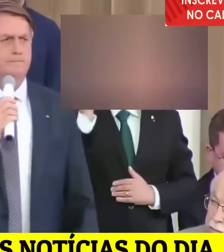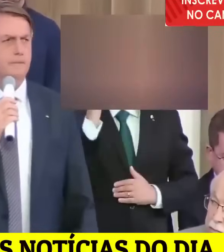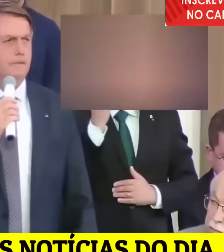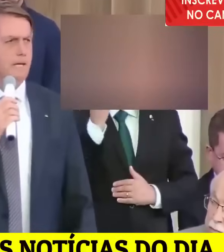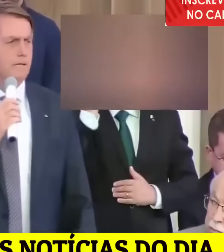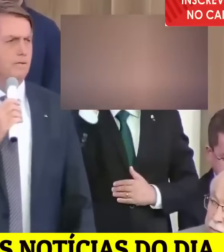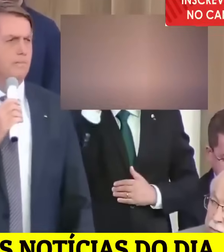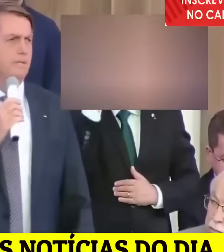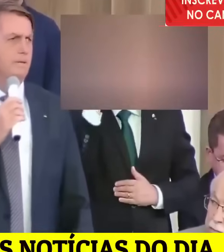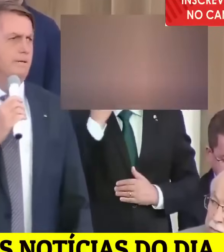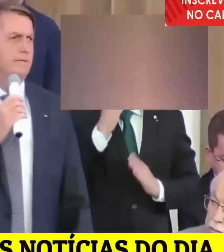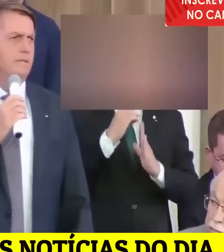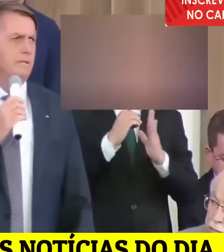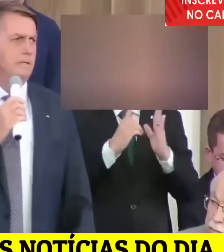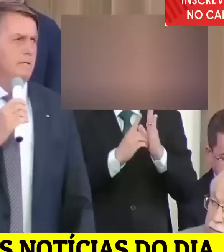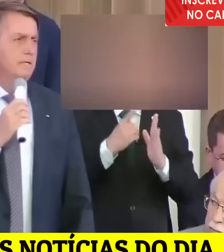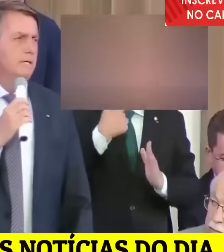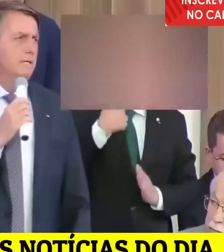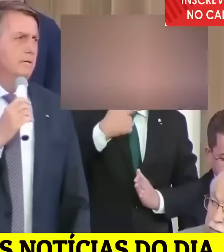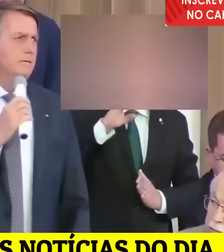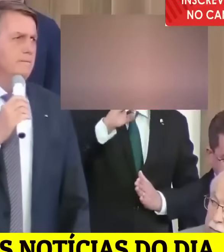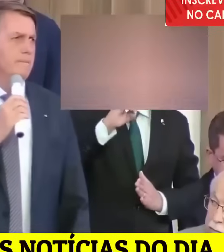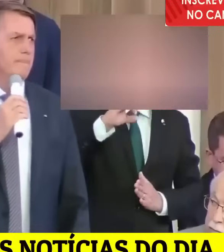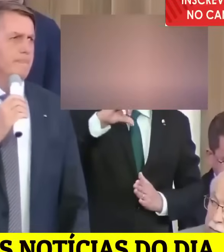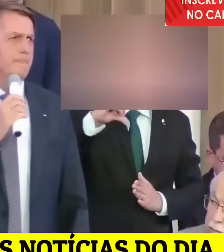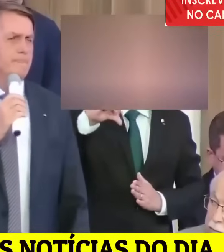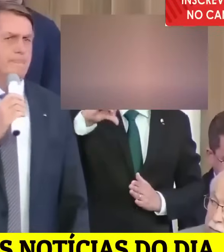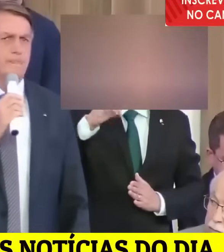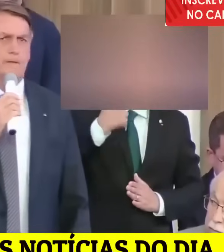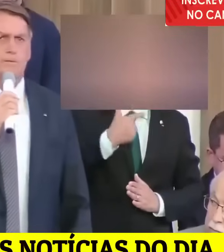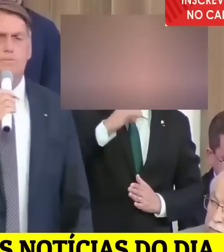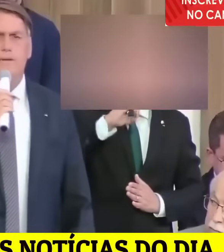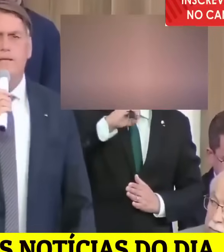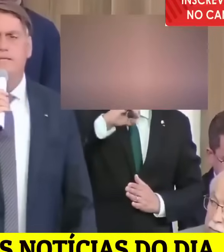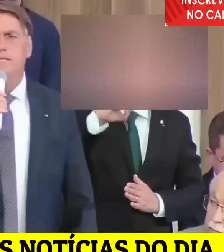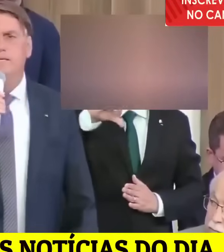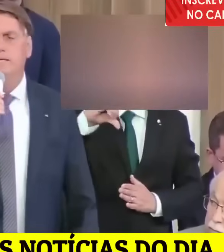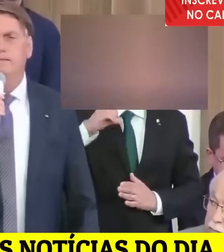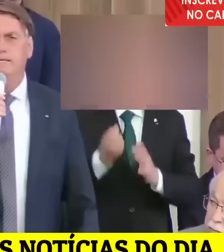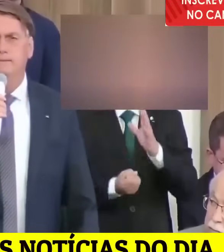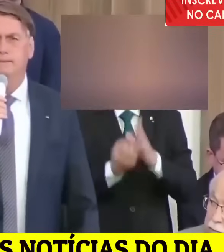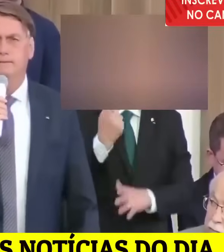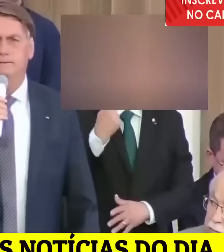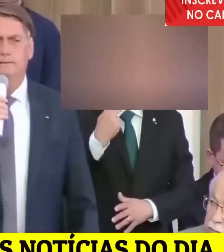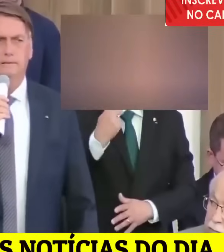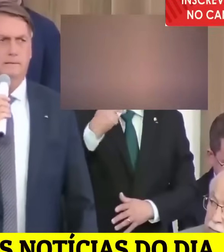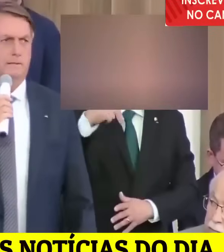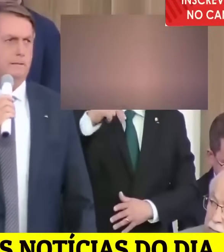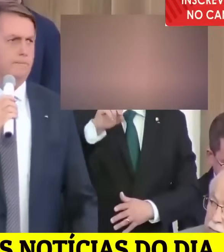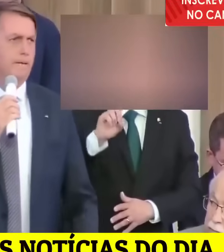época, decreto 2009, que criou o